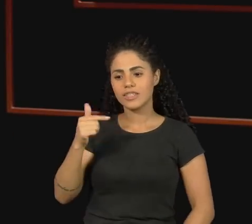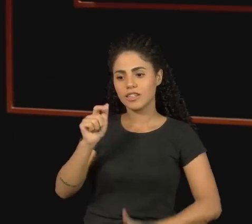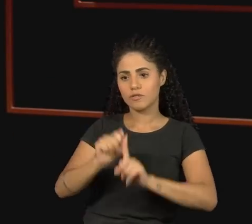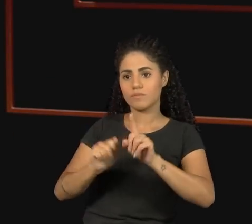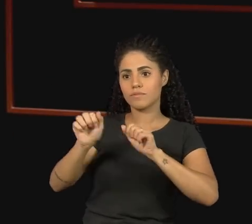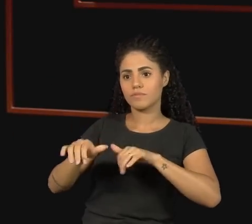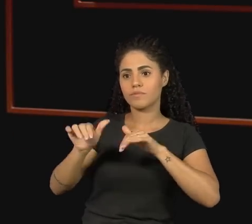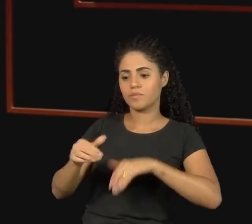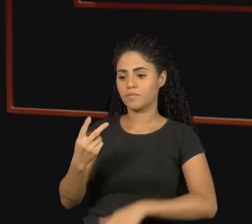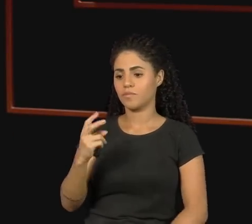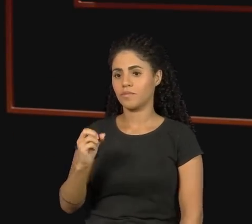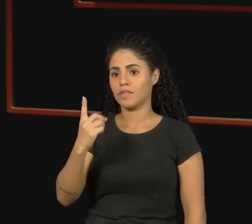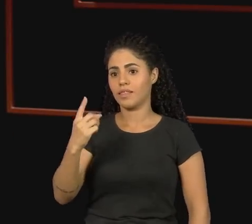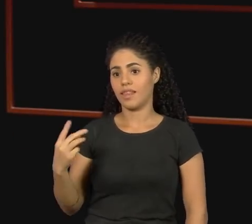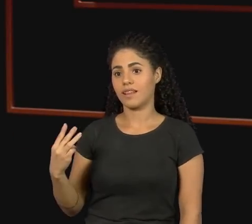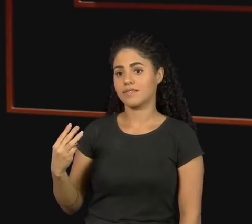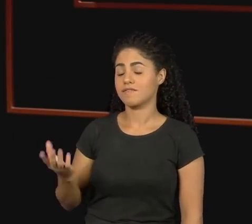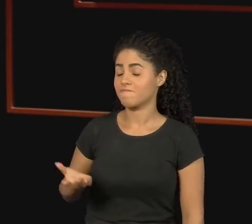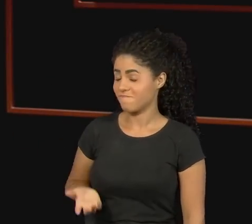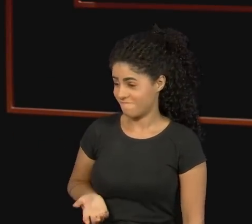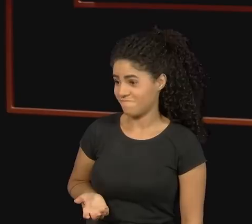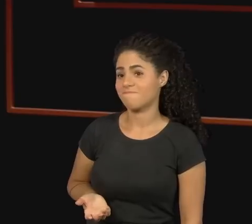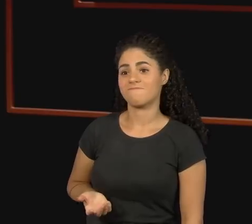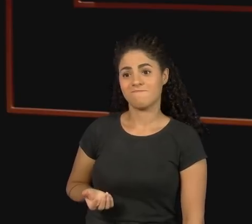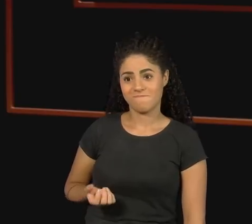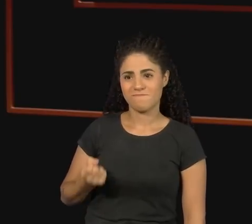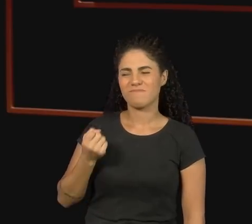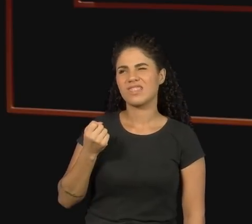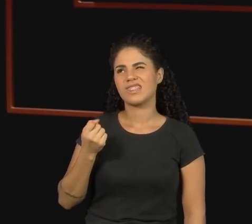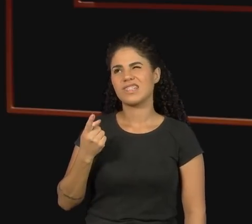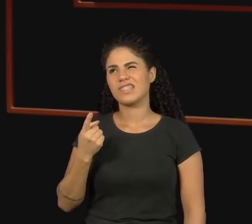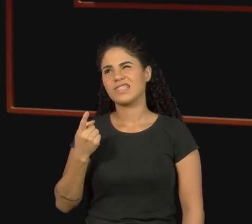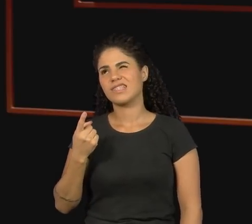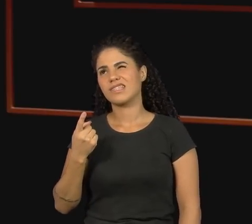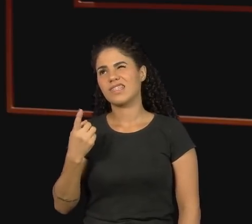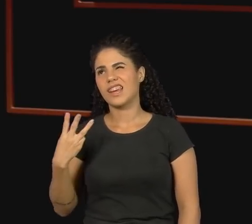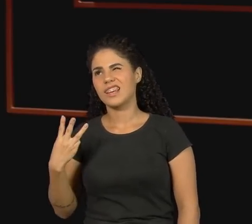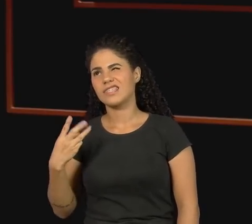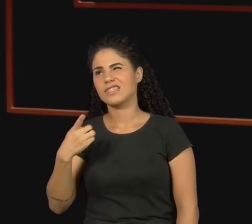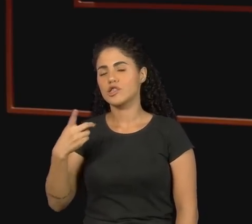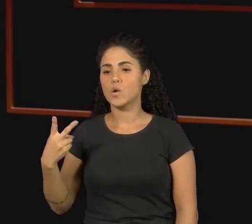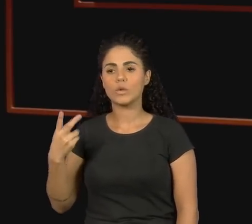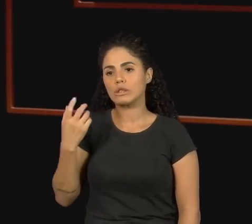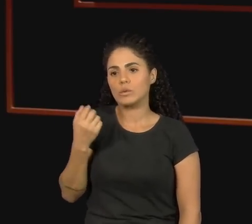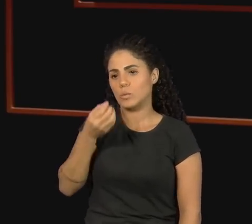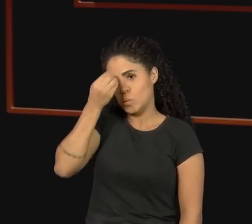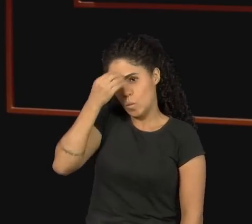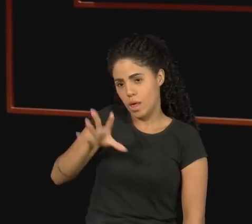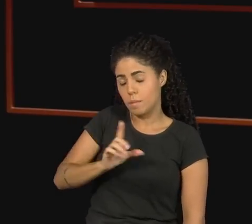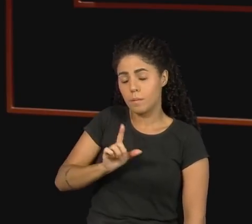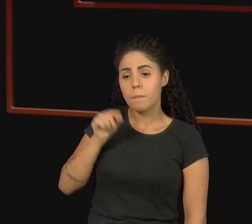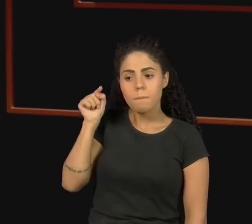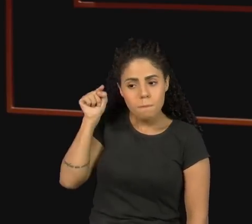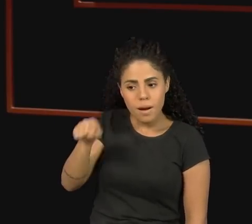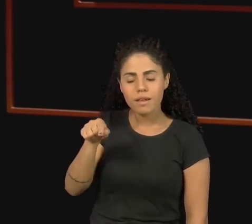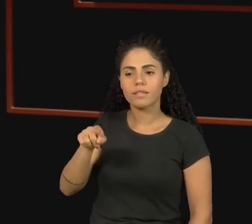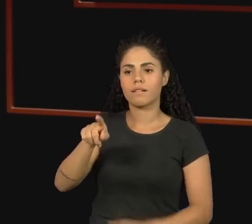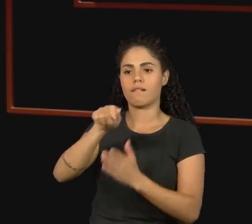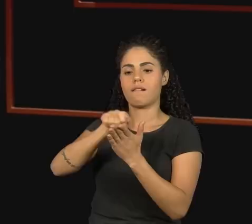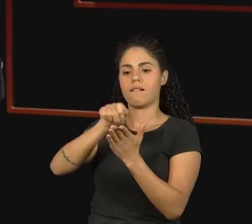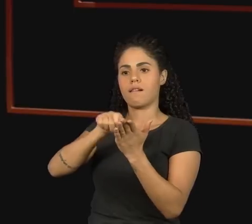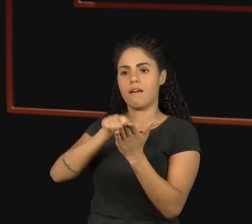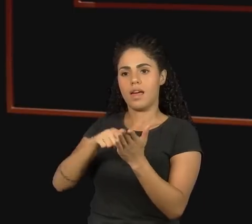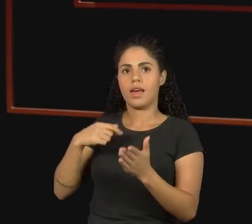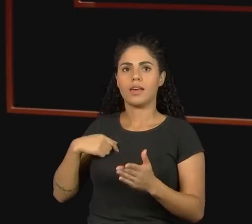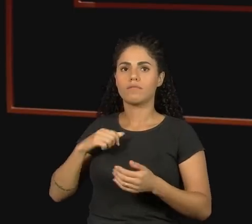de 2013. 13 ou 12, acho que 13. E aí, aquela obra, eu fiz para